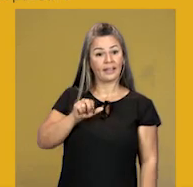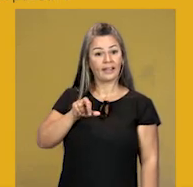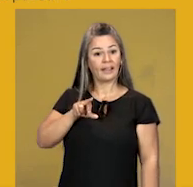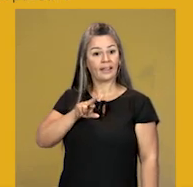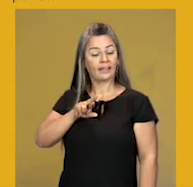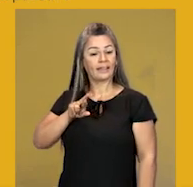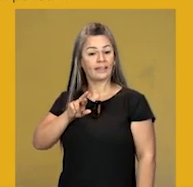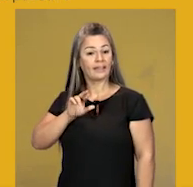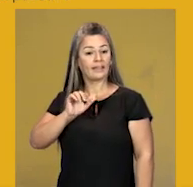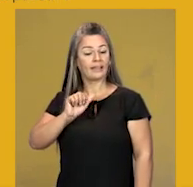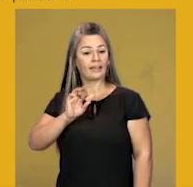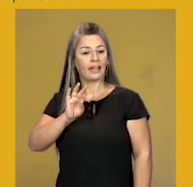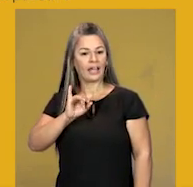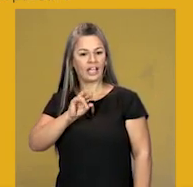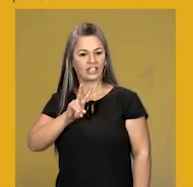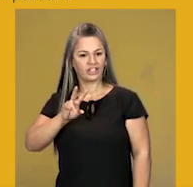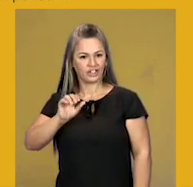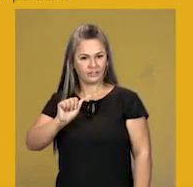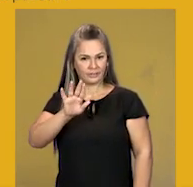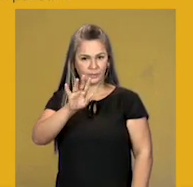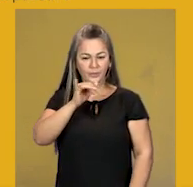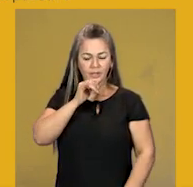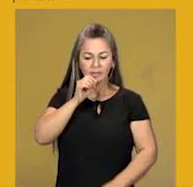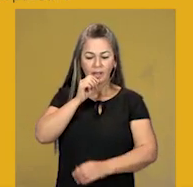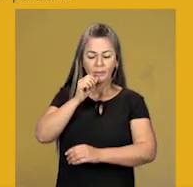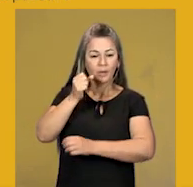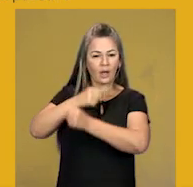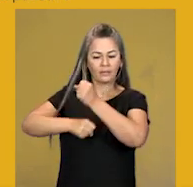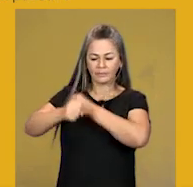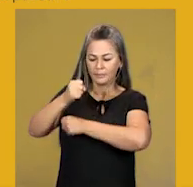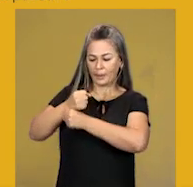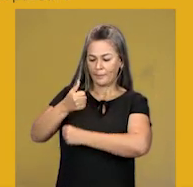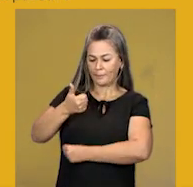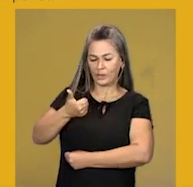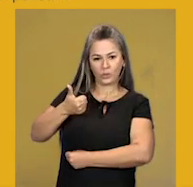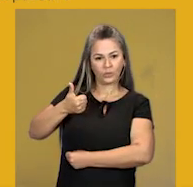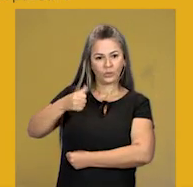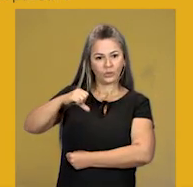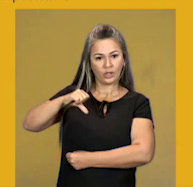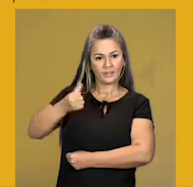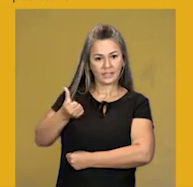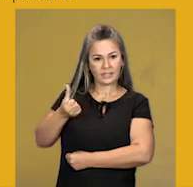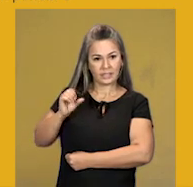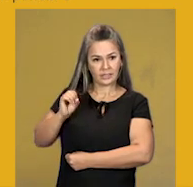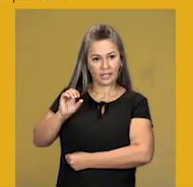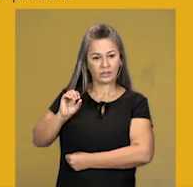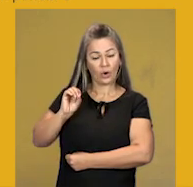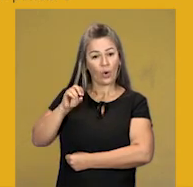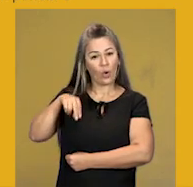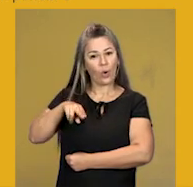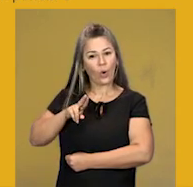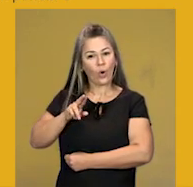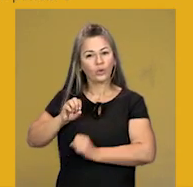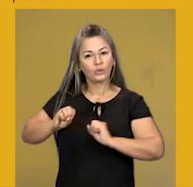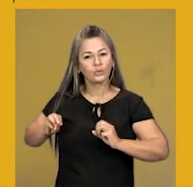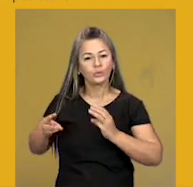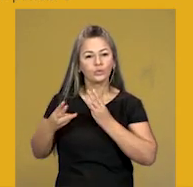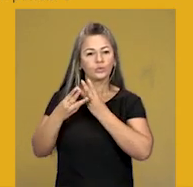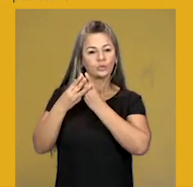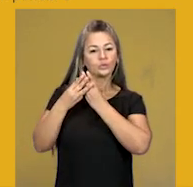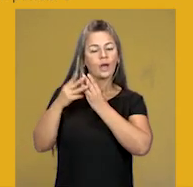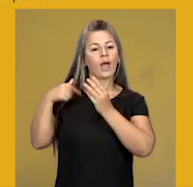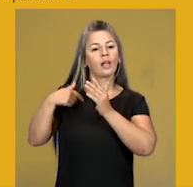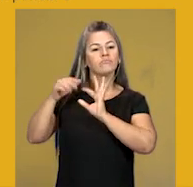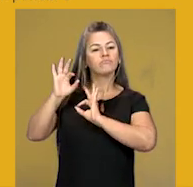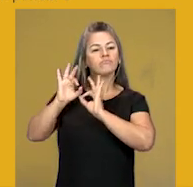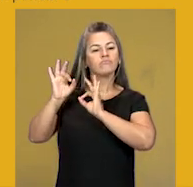60, em 1960, por exemplo, a ONU, ela organizou, a Organização das Nações Unidas, ela organizou, patrocinou